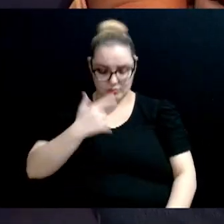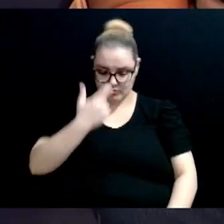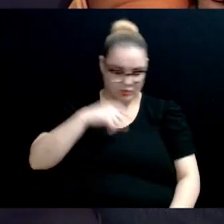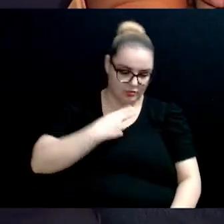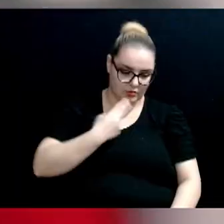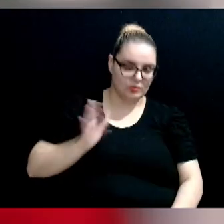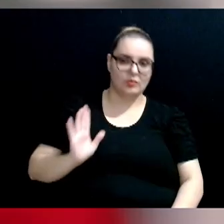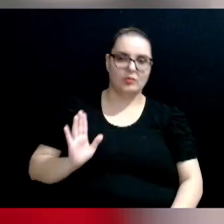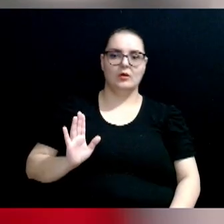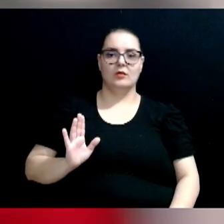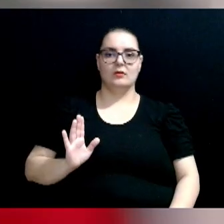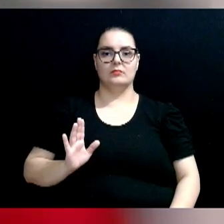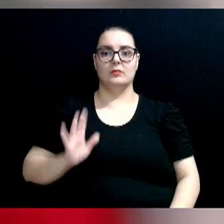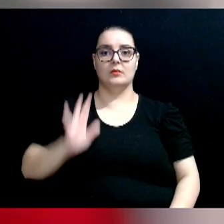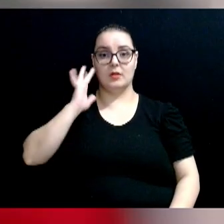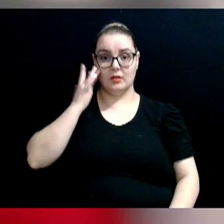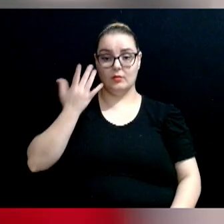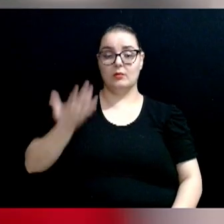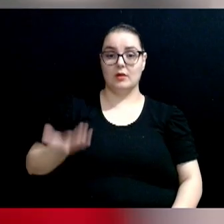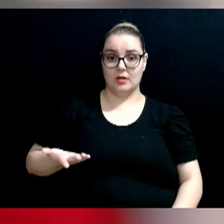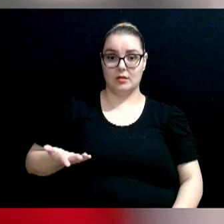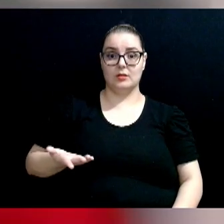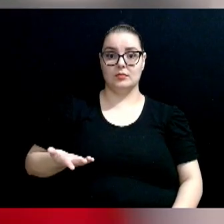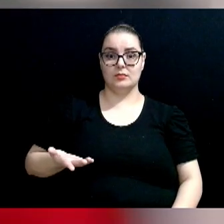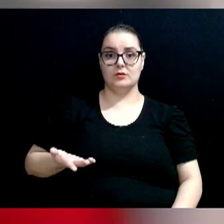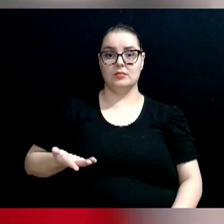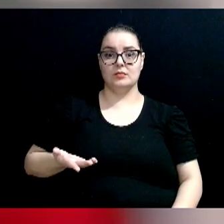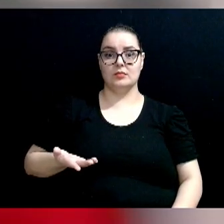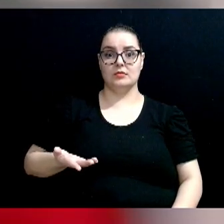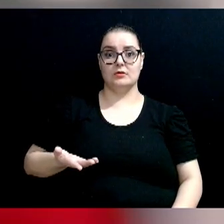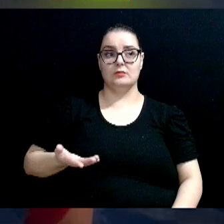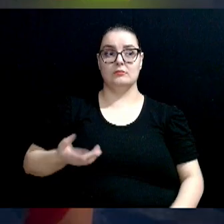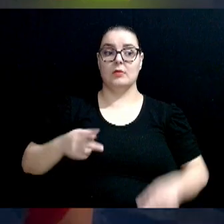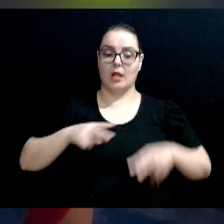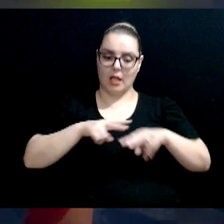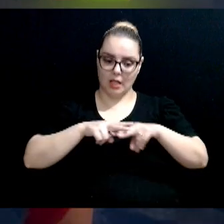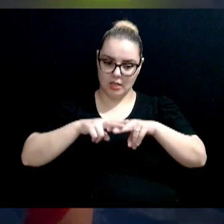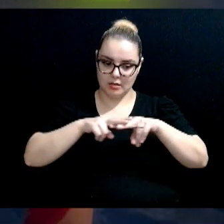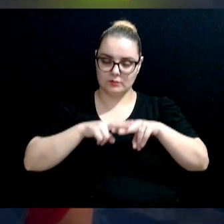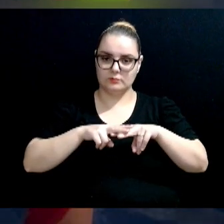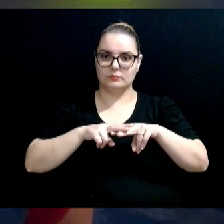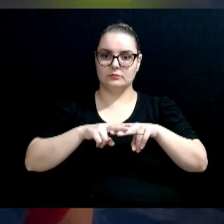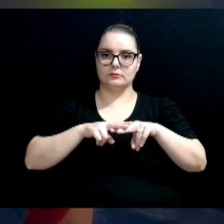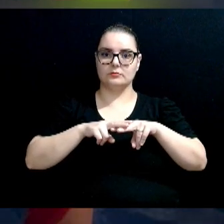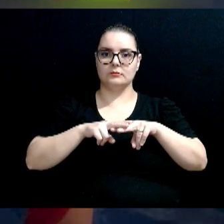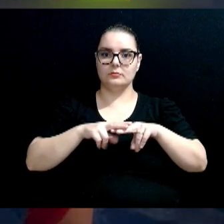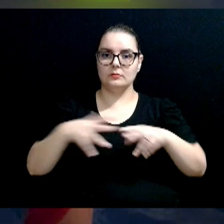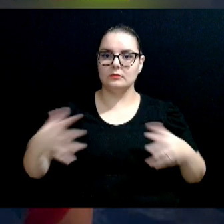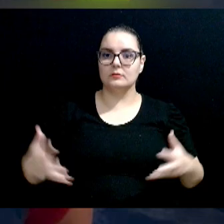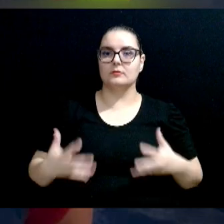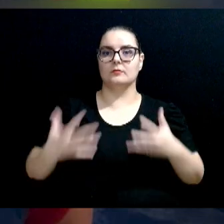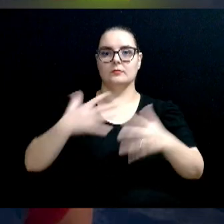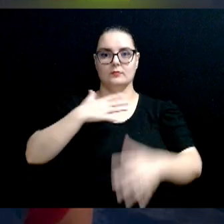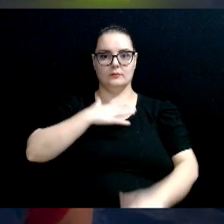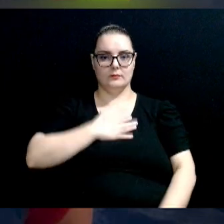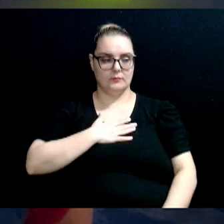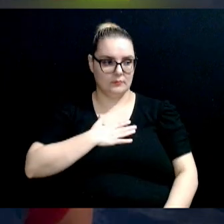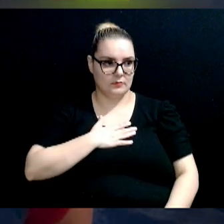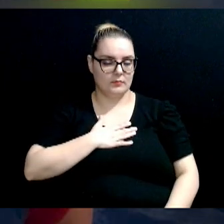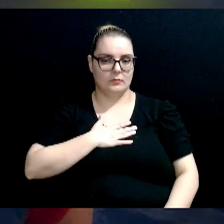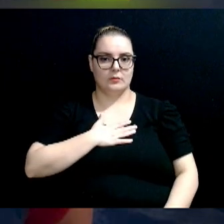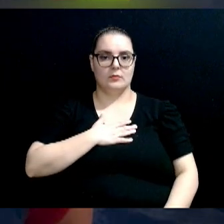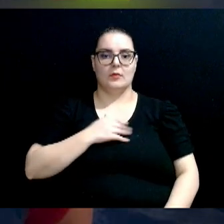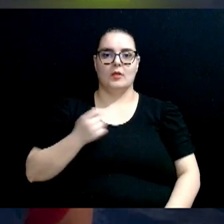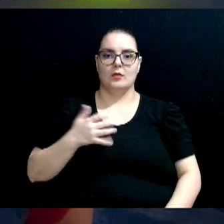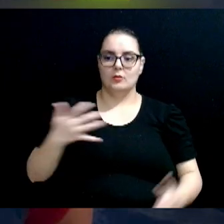acho que vale a revisão do que realmente me motiva, ou do que realmente